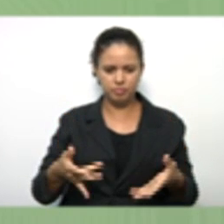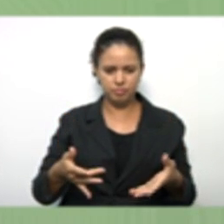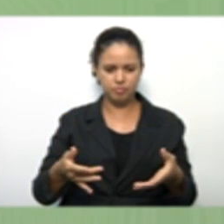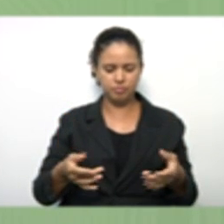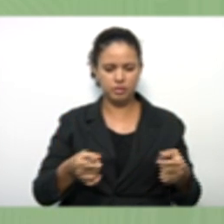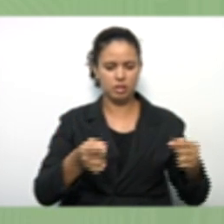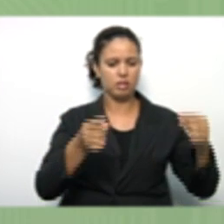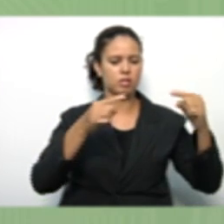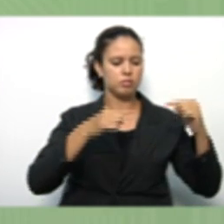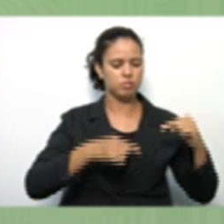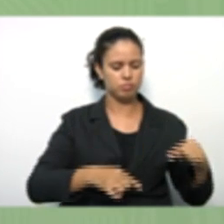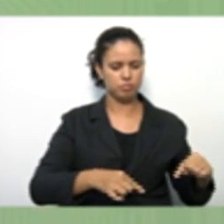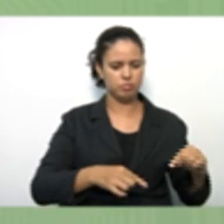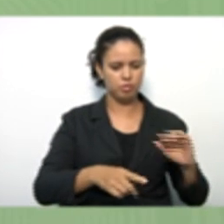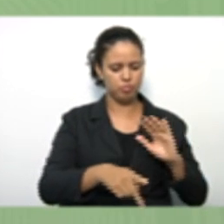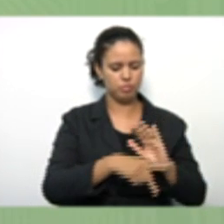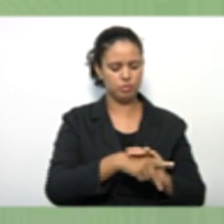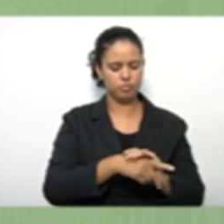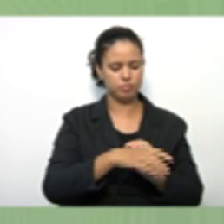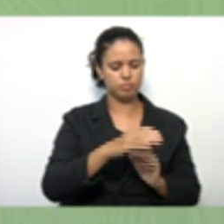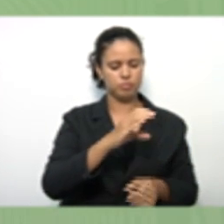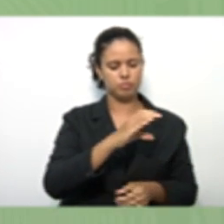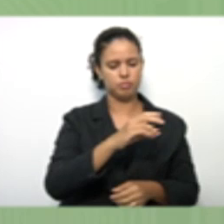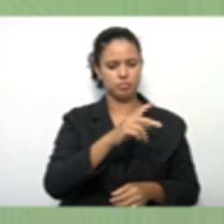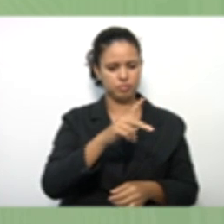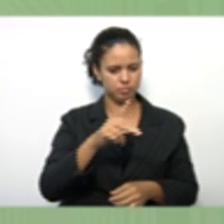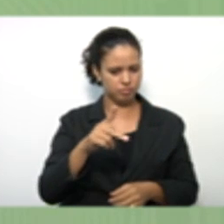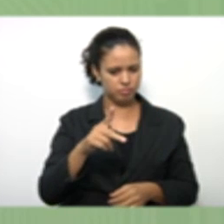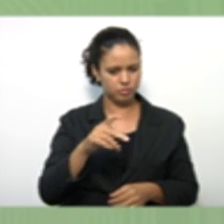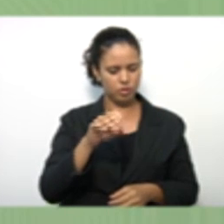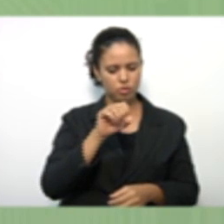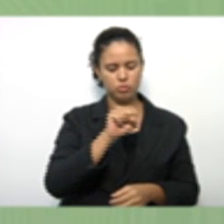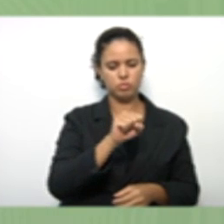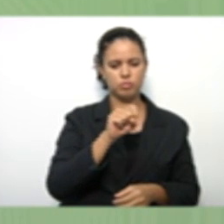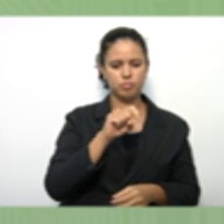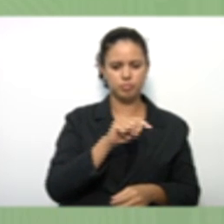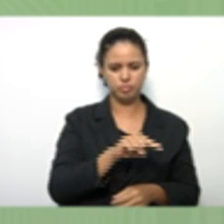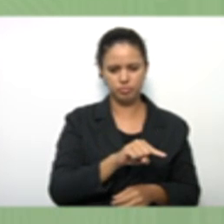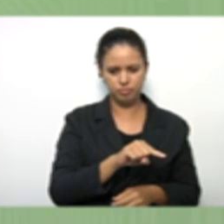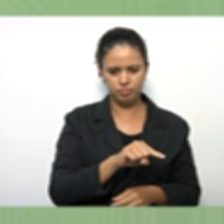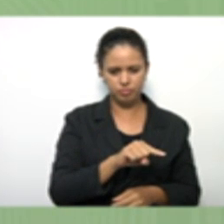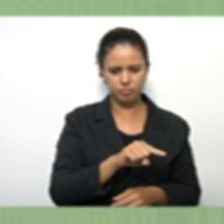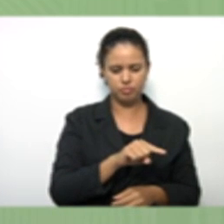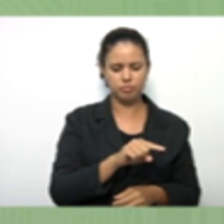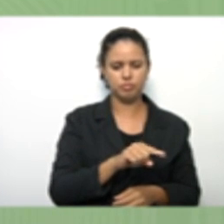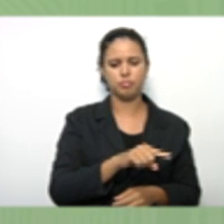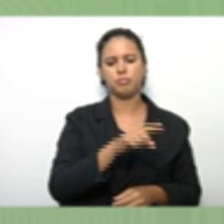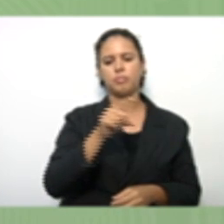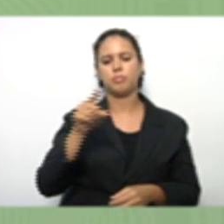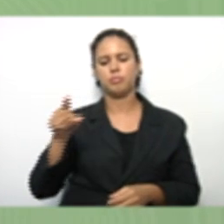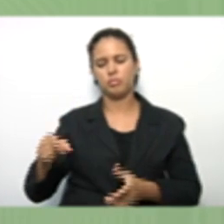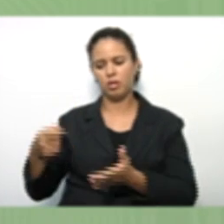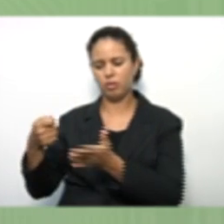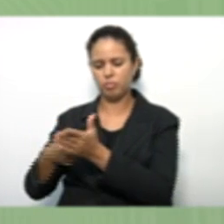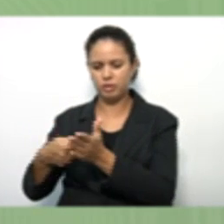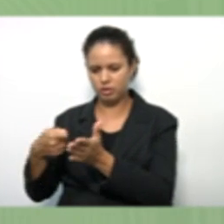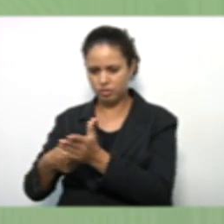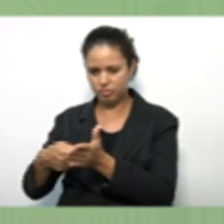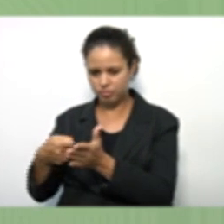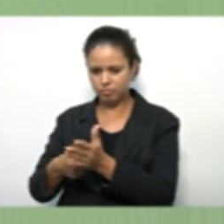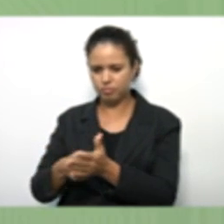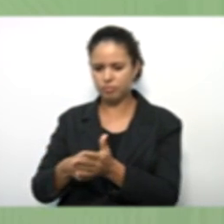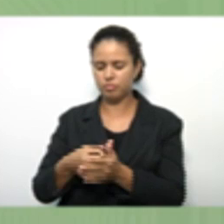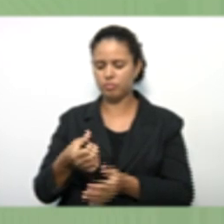de bens mais direitos é no montante de 8 mil. E as obrigações